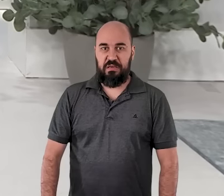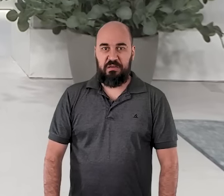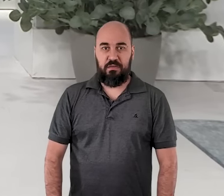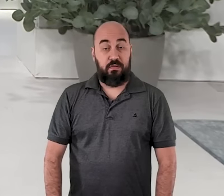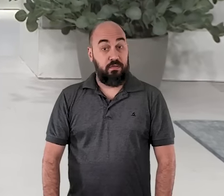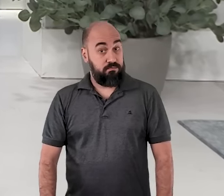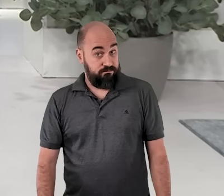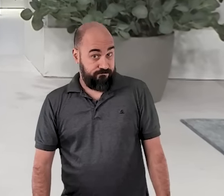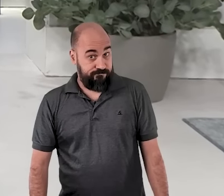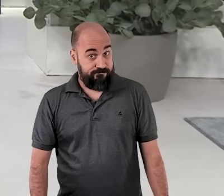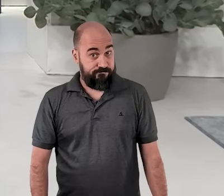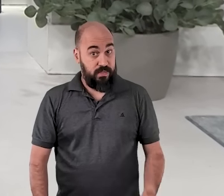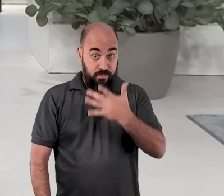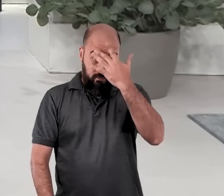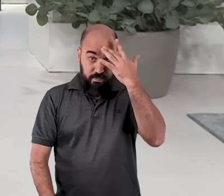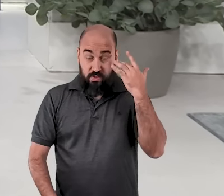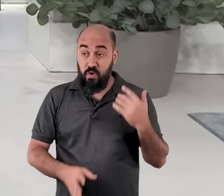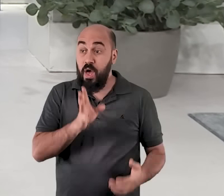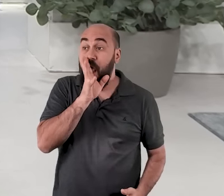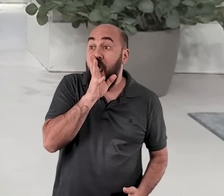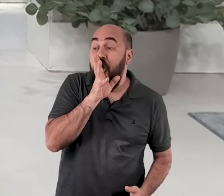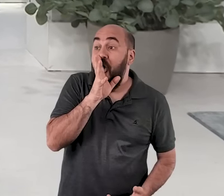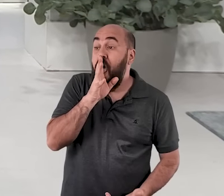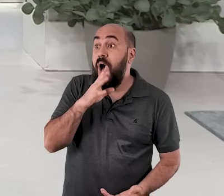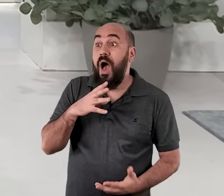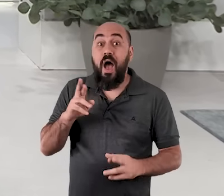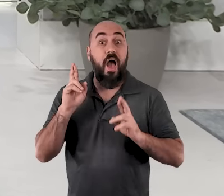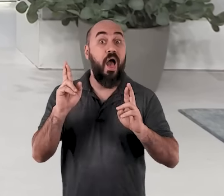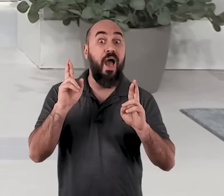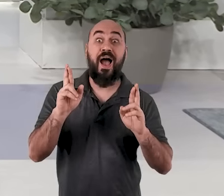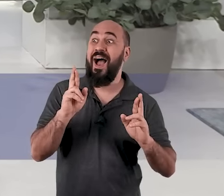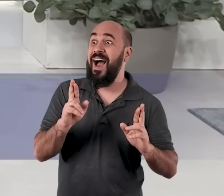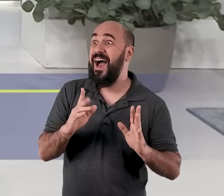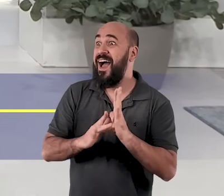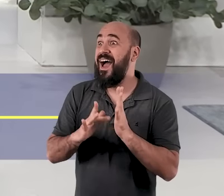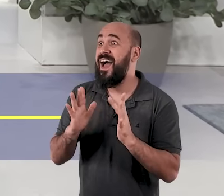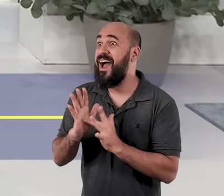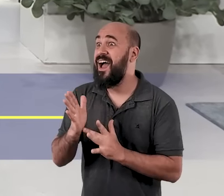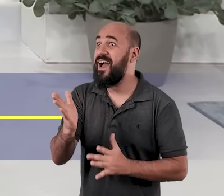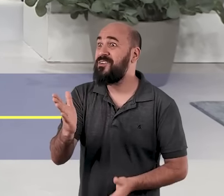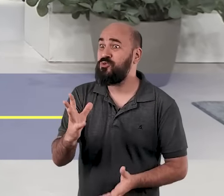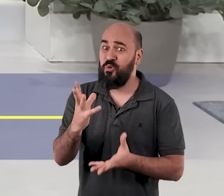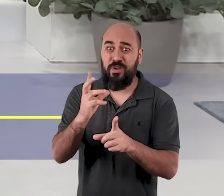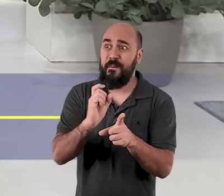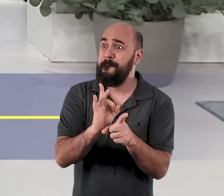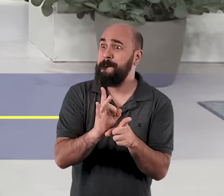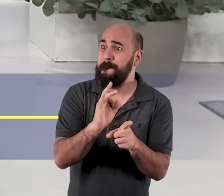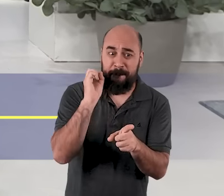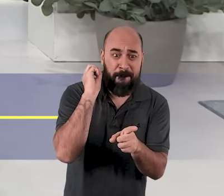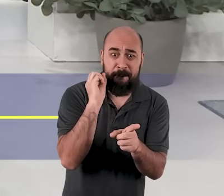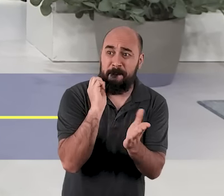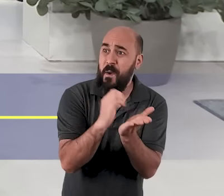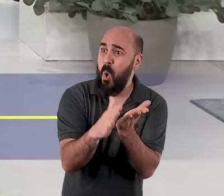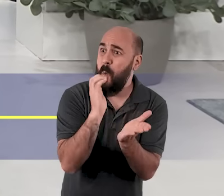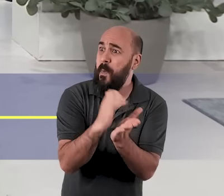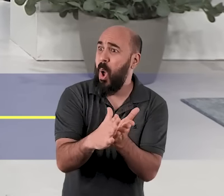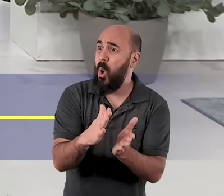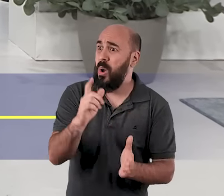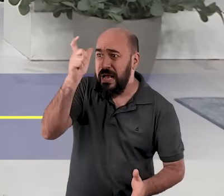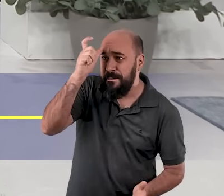Enquanto o povo se encanta, fica maravilhado e cheio de esperança, vendo Jesus como o Messias prometido,